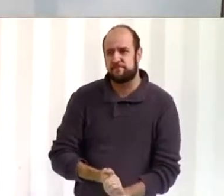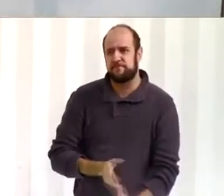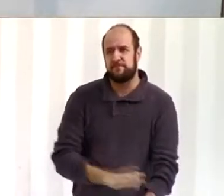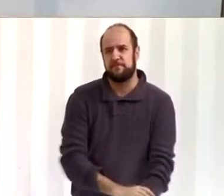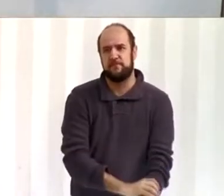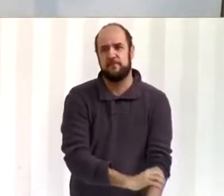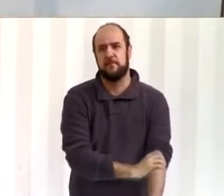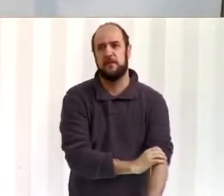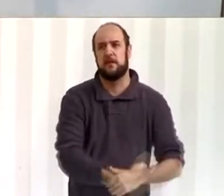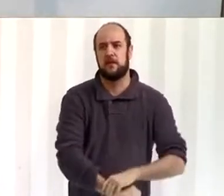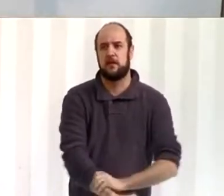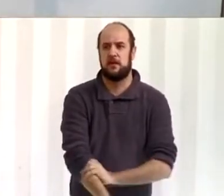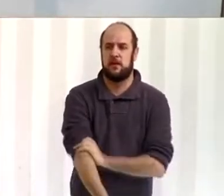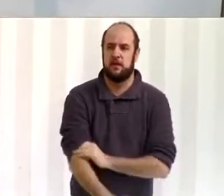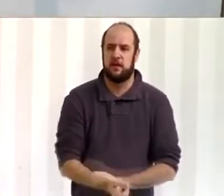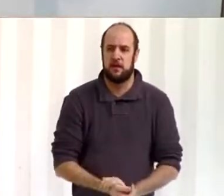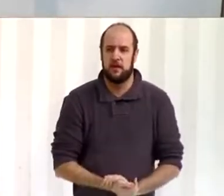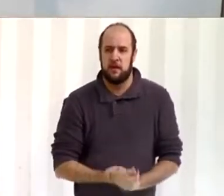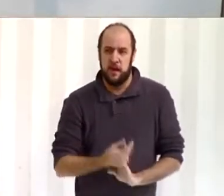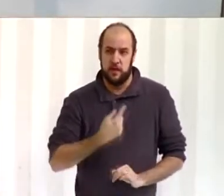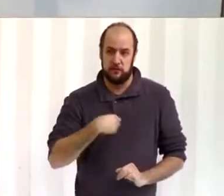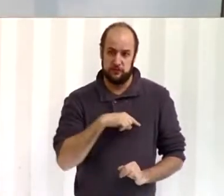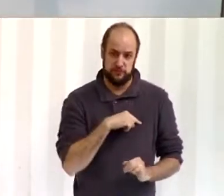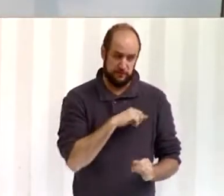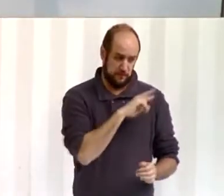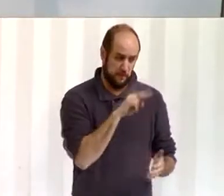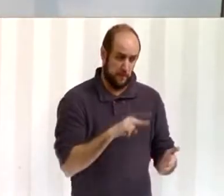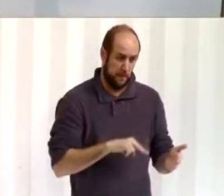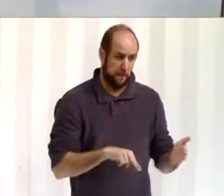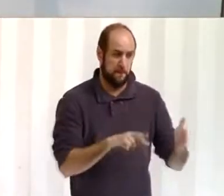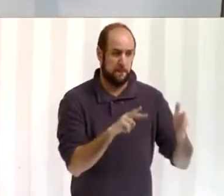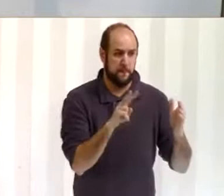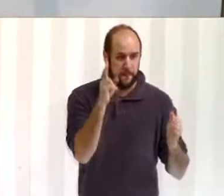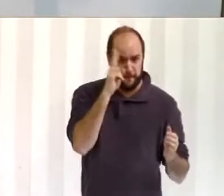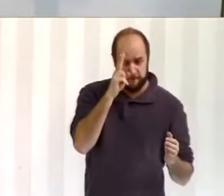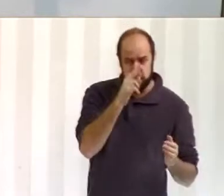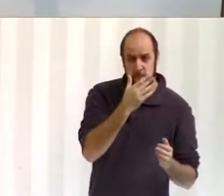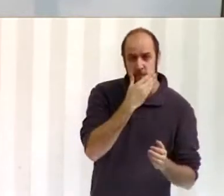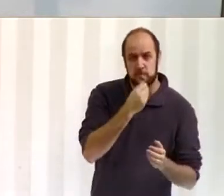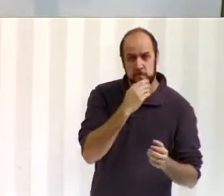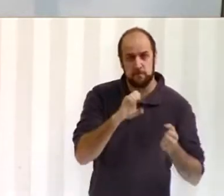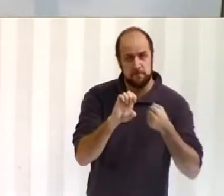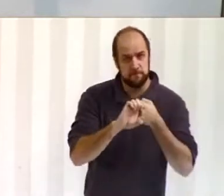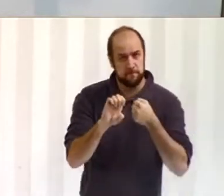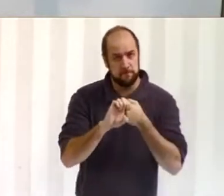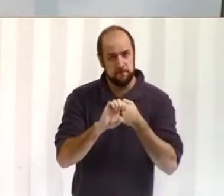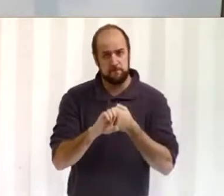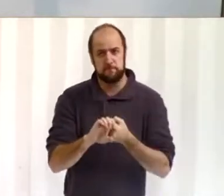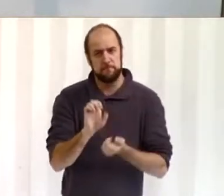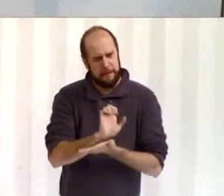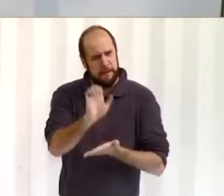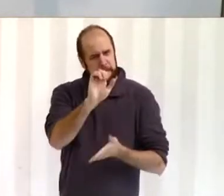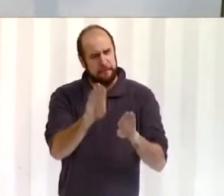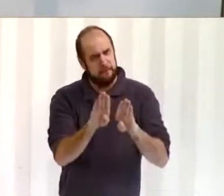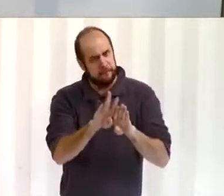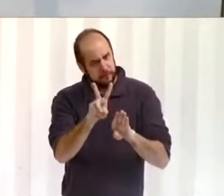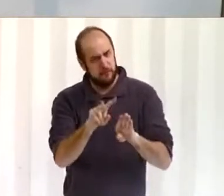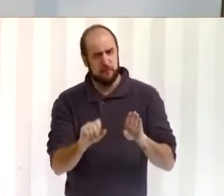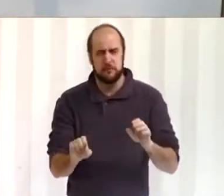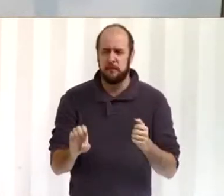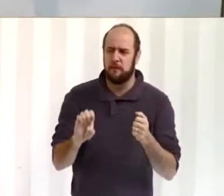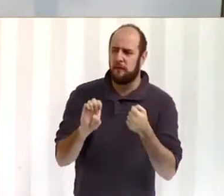E quando nós lemos a história de Eliseu, a história de Elias também, a gente vai ver